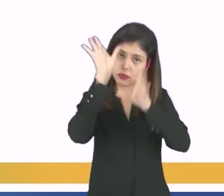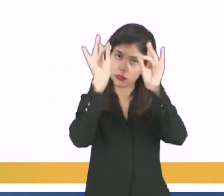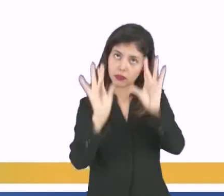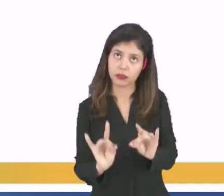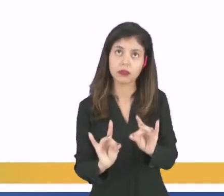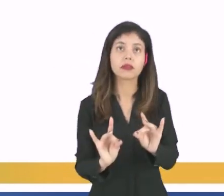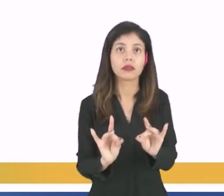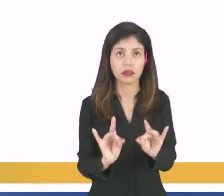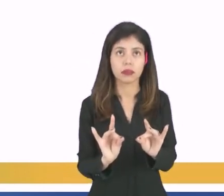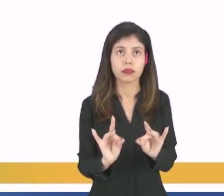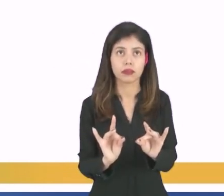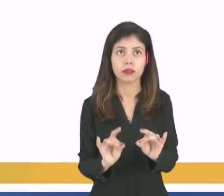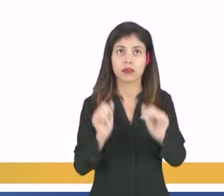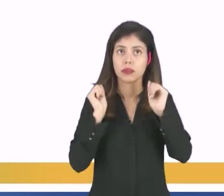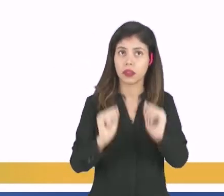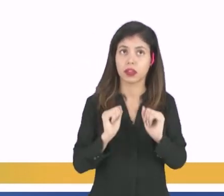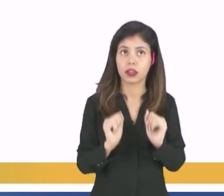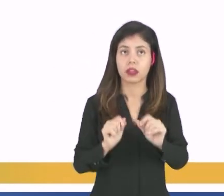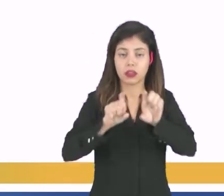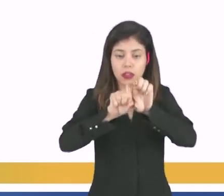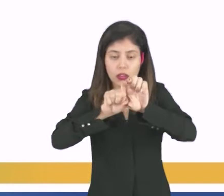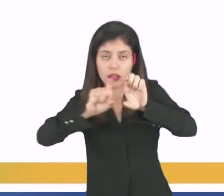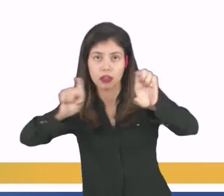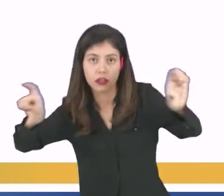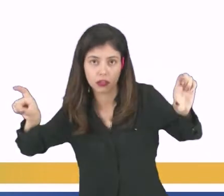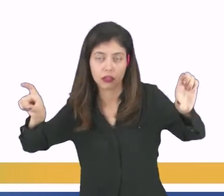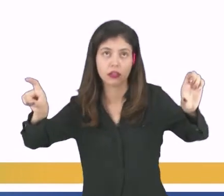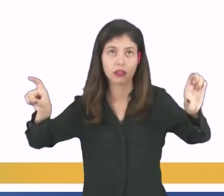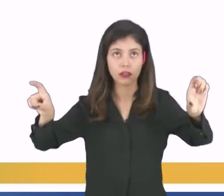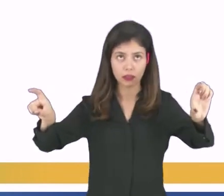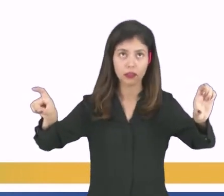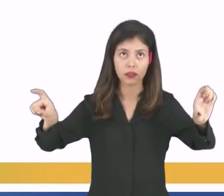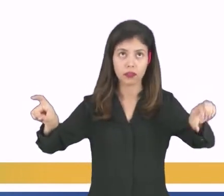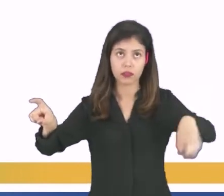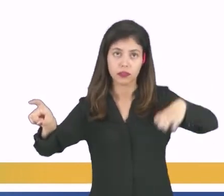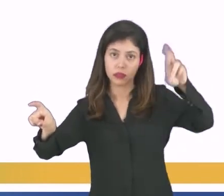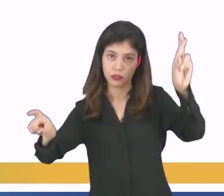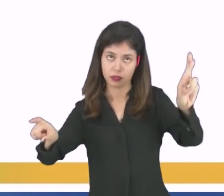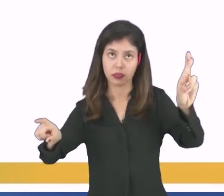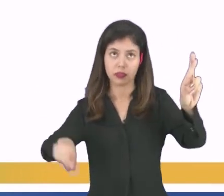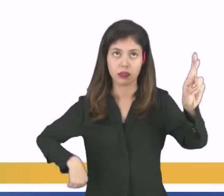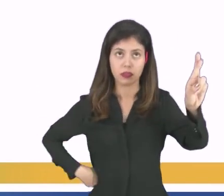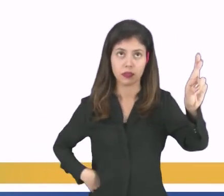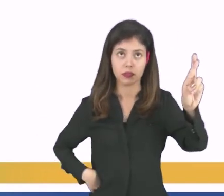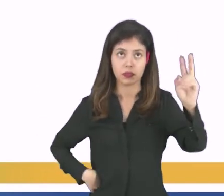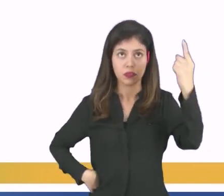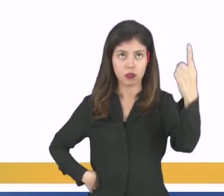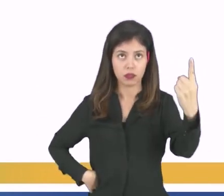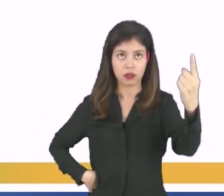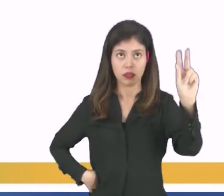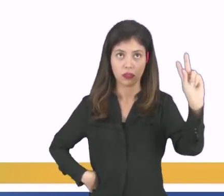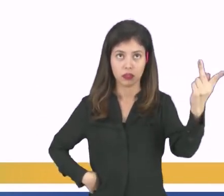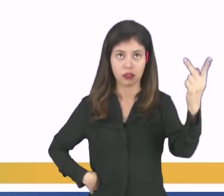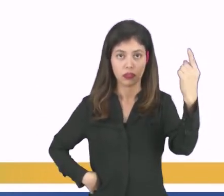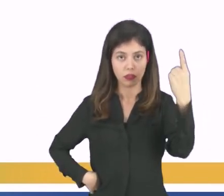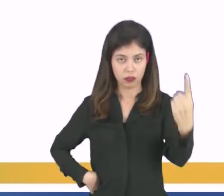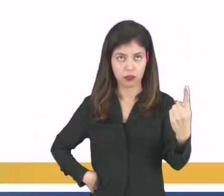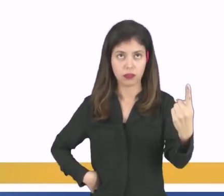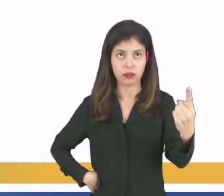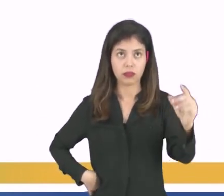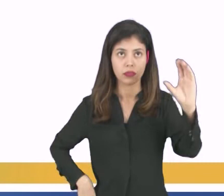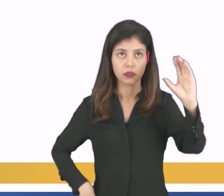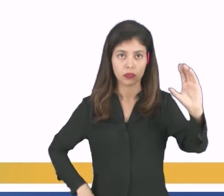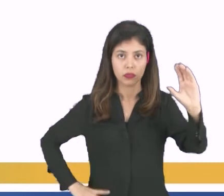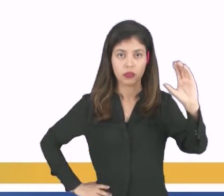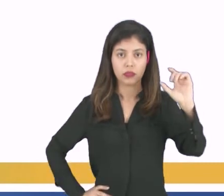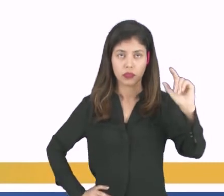elemento químico. Então, a gente põe a reação química aqui. Lado dos reagentes, zinco tem 1, hidrogênio